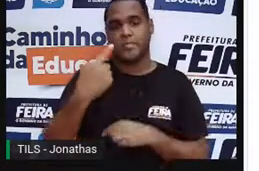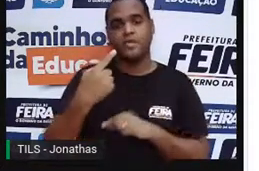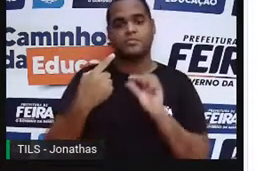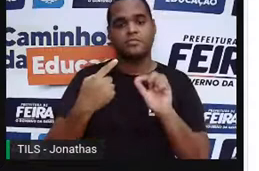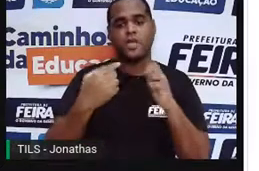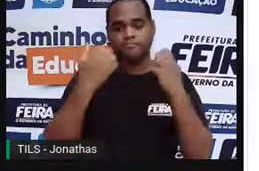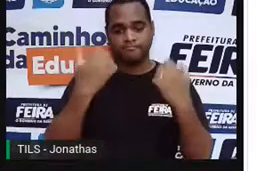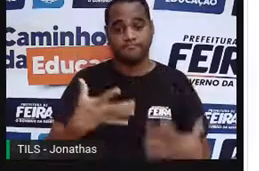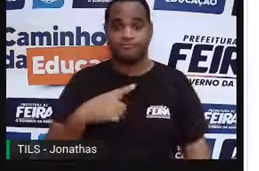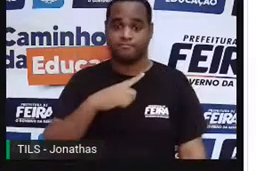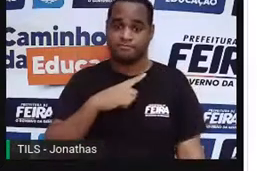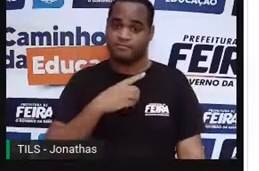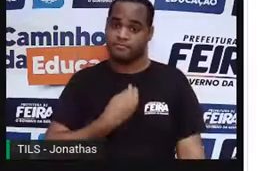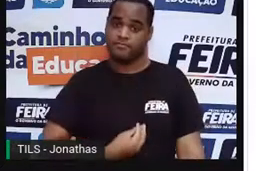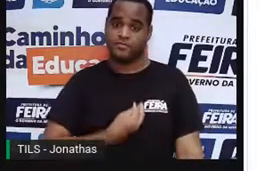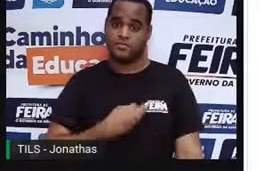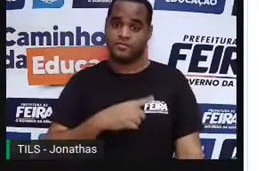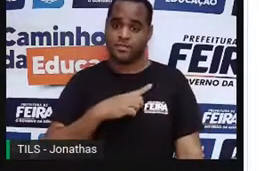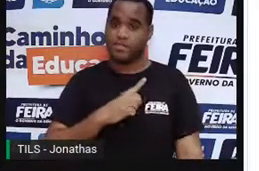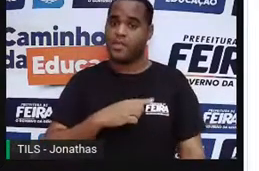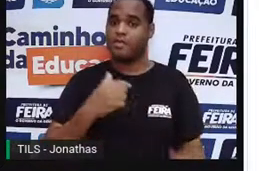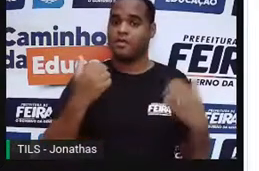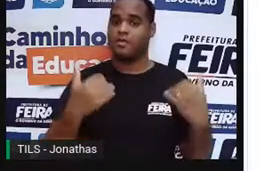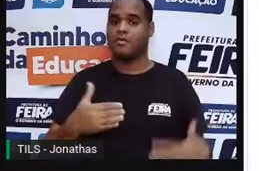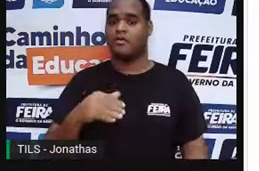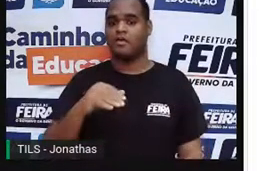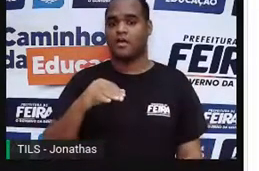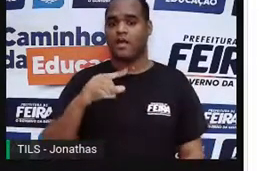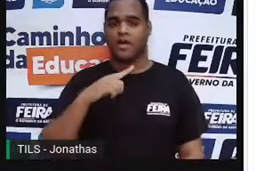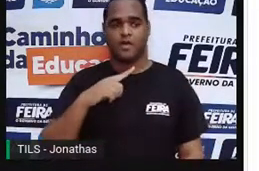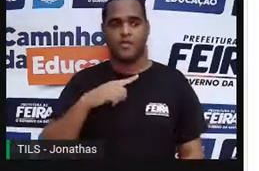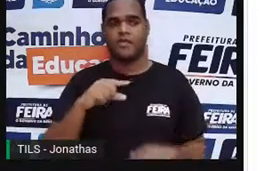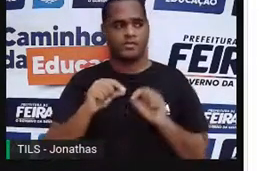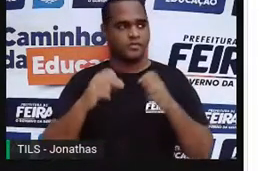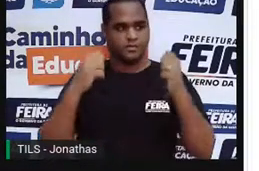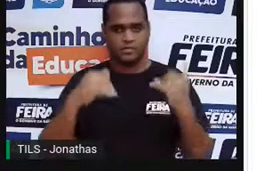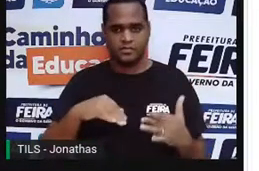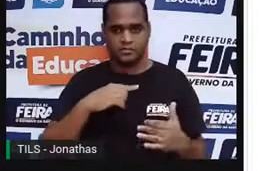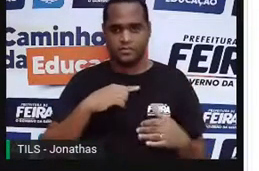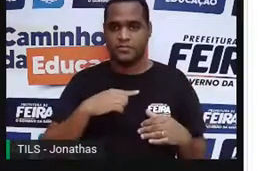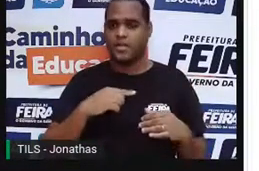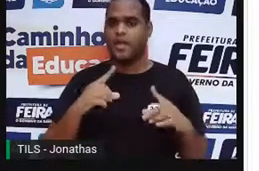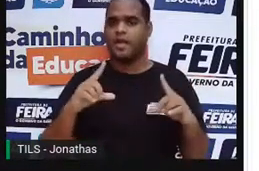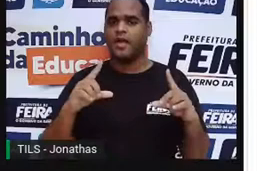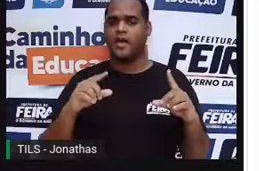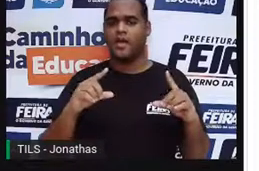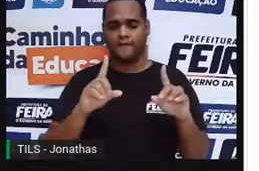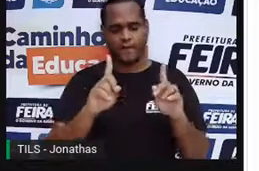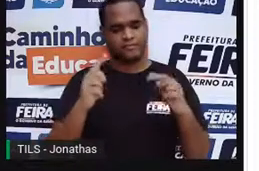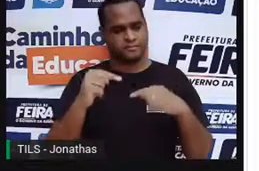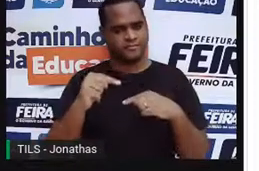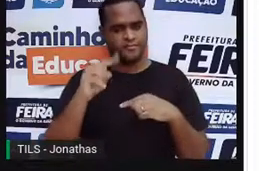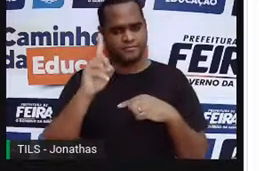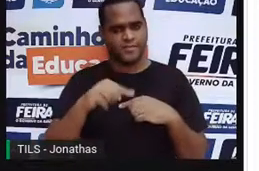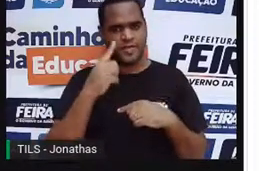é que o quadrado a figura geométrica quadrado é um retângulo a gente pode dizer que o quadrado é um